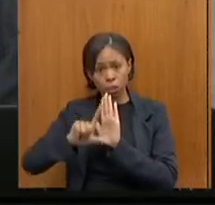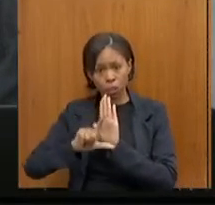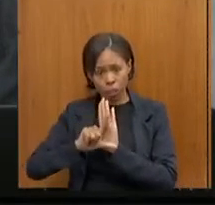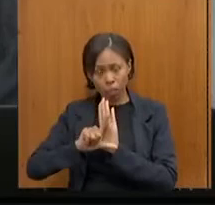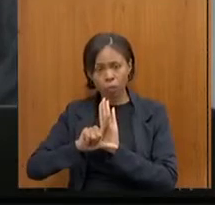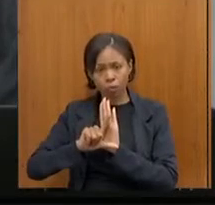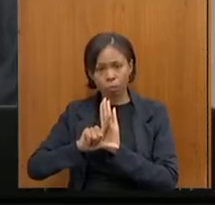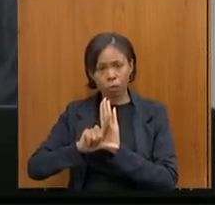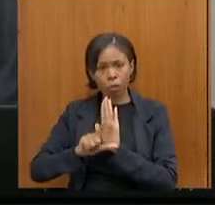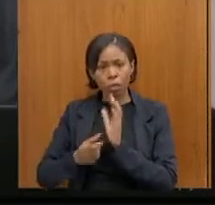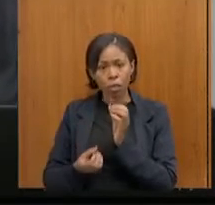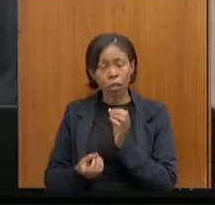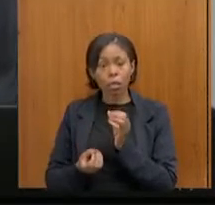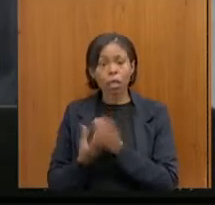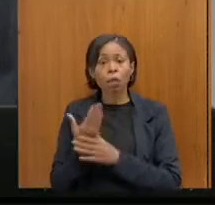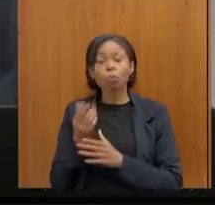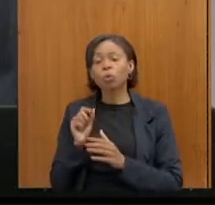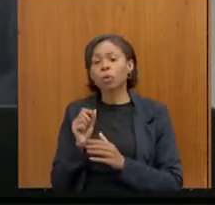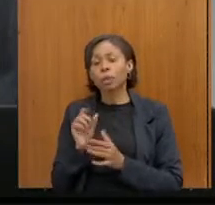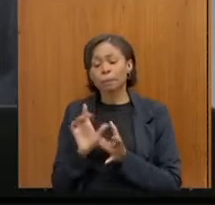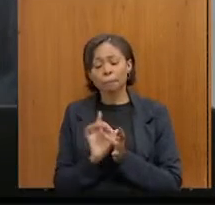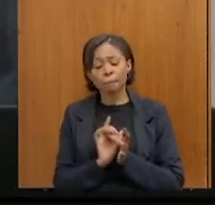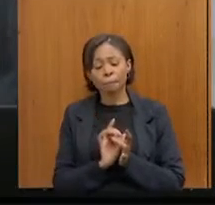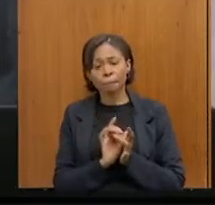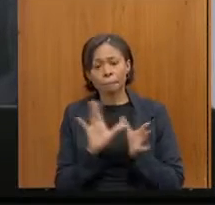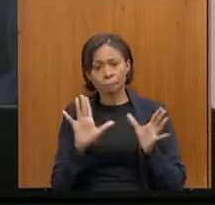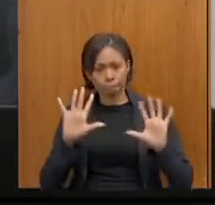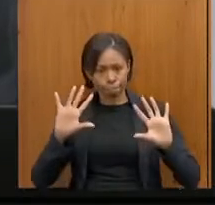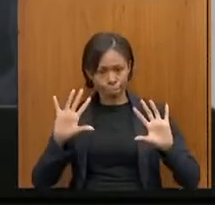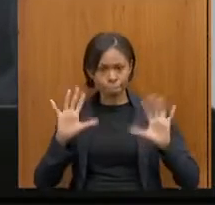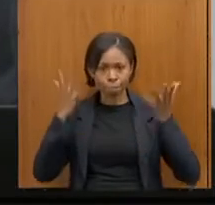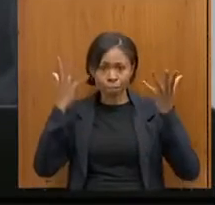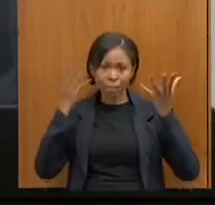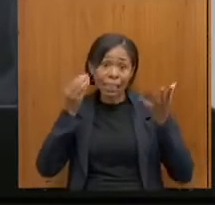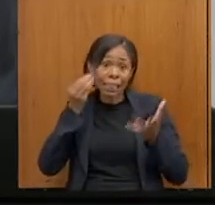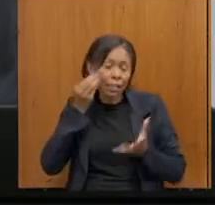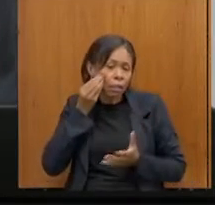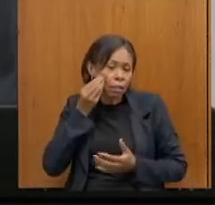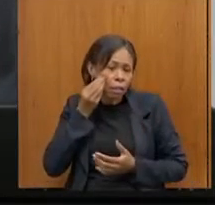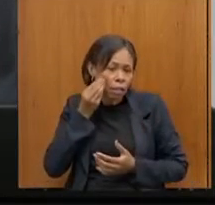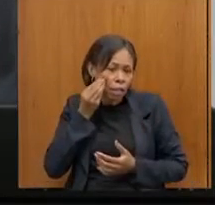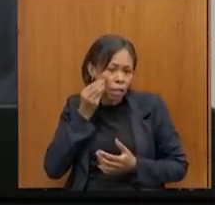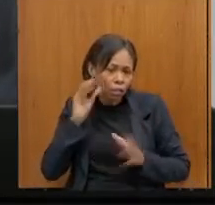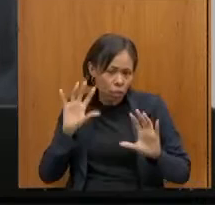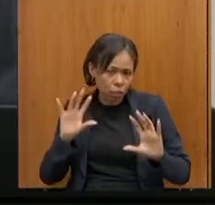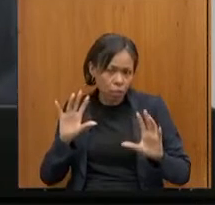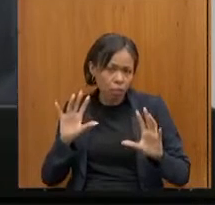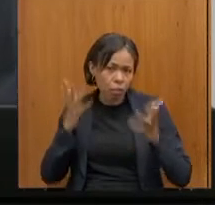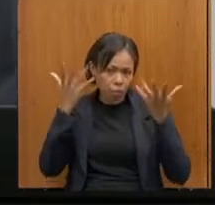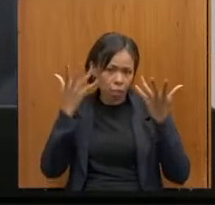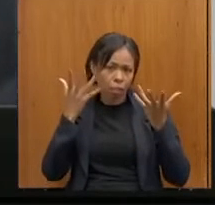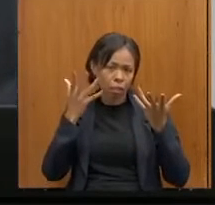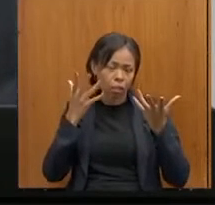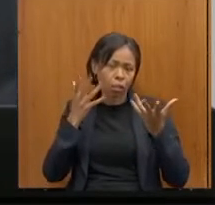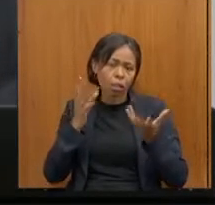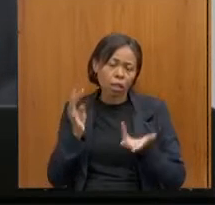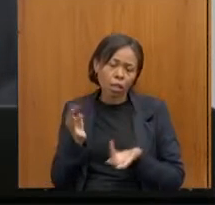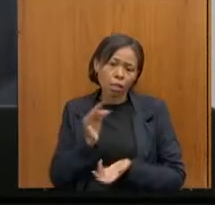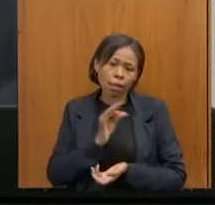2021 no qual autoriza a realização de eventos teste de eventos técnico-científicos